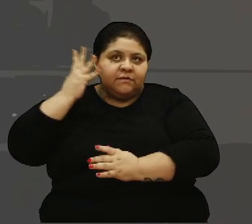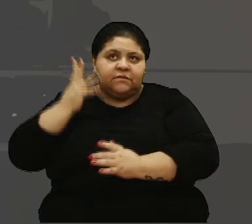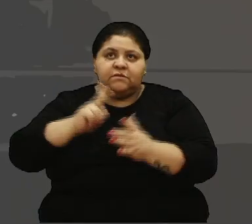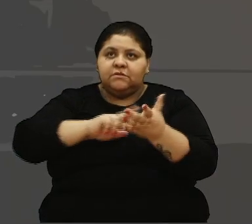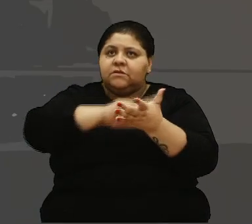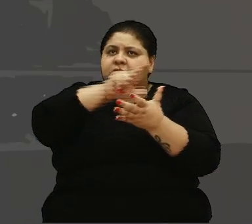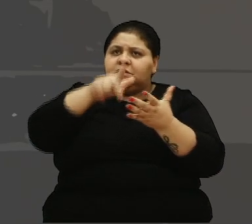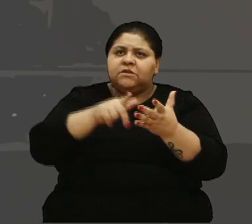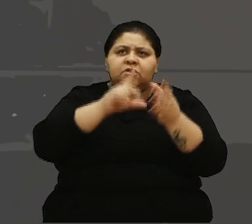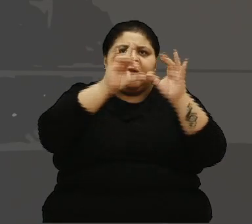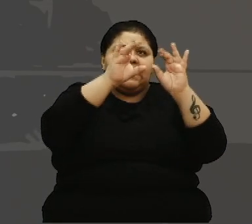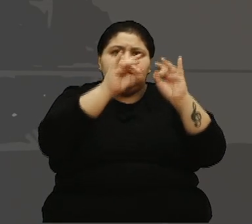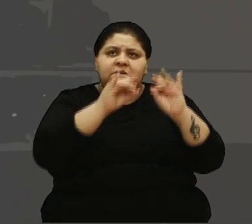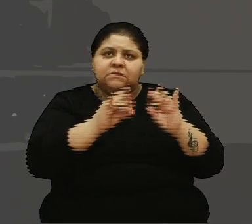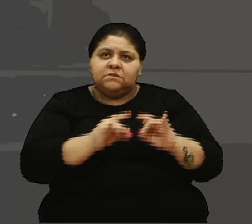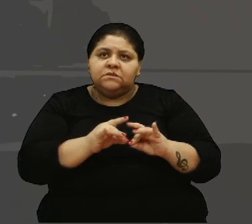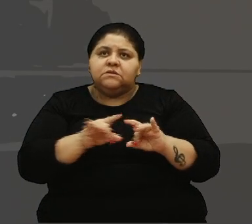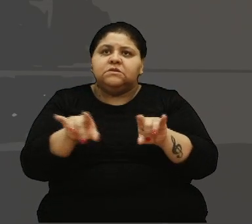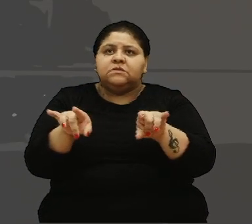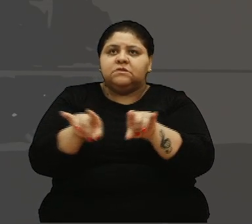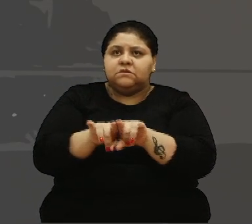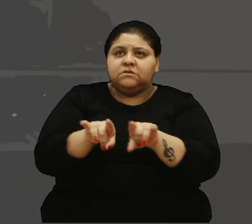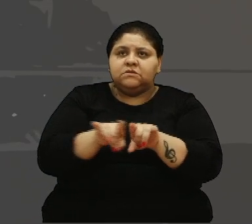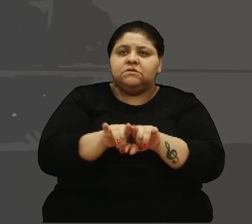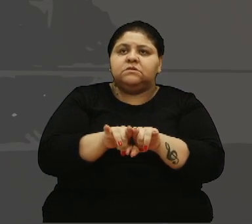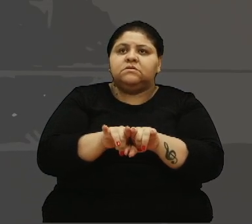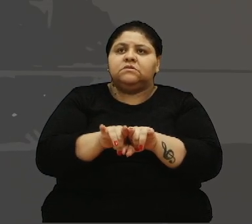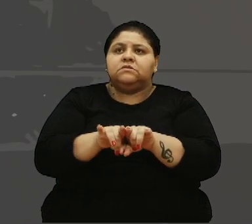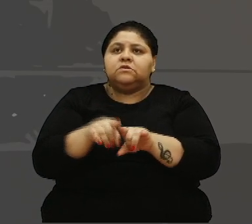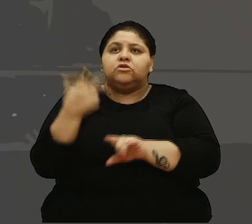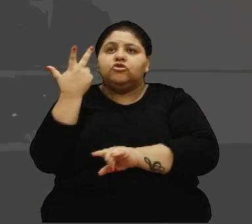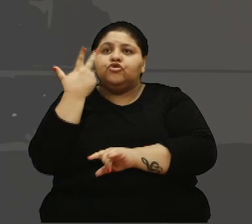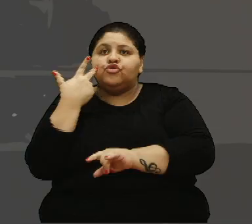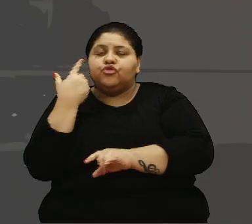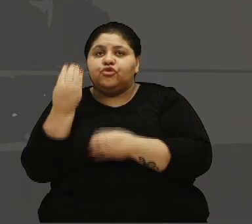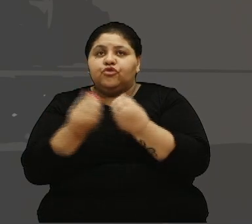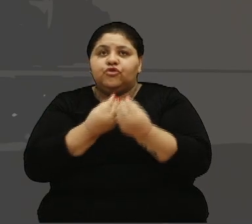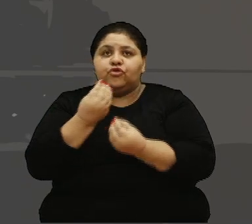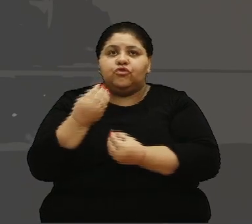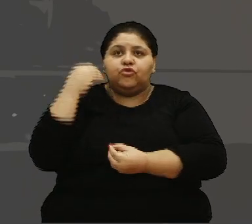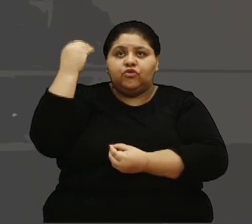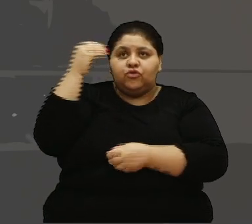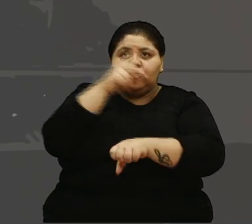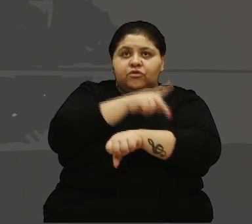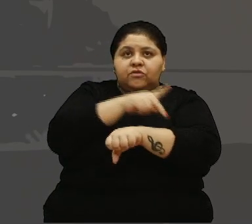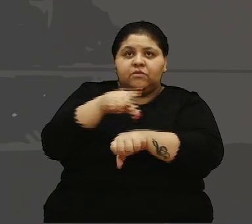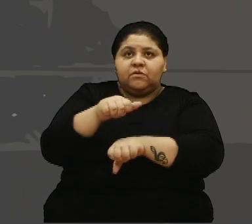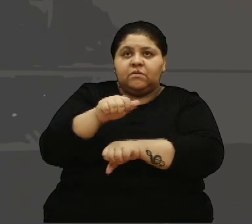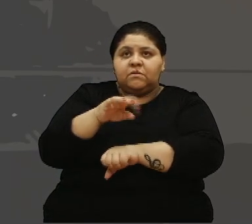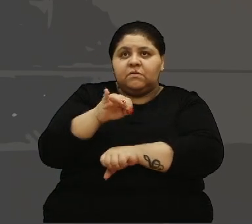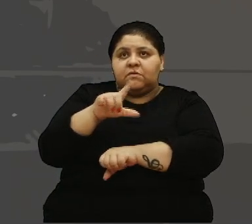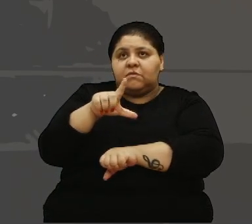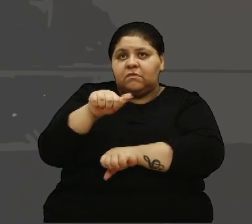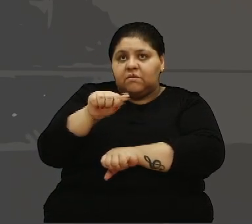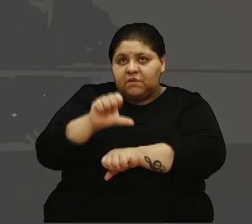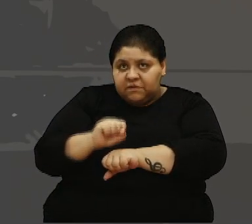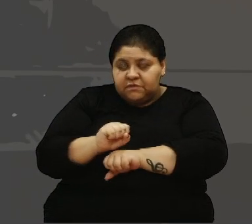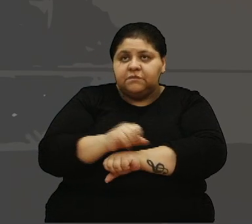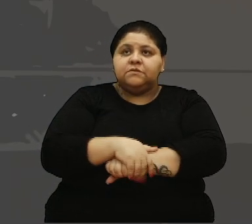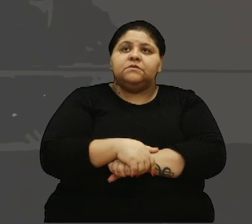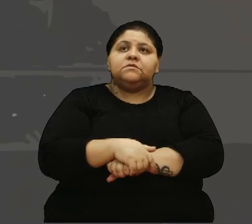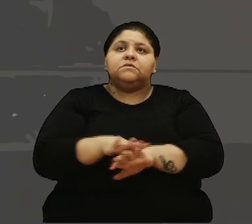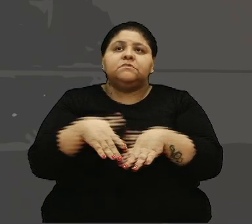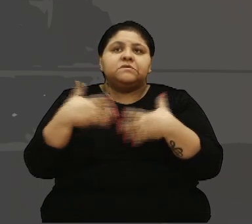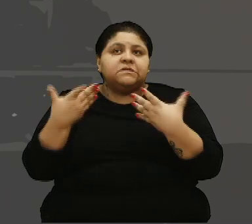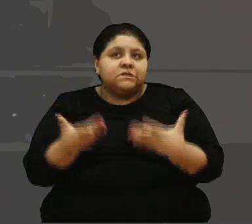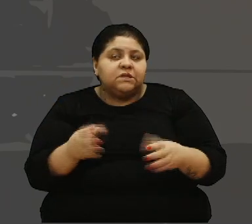vários especialistas, inclusive, né, vindos do Ceará, como foi o caso do psicopedagogo Átilas Lopes. Então, foi